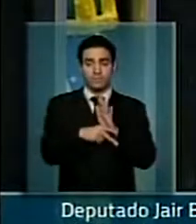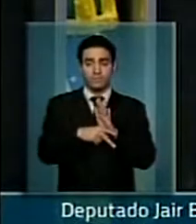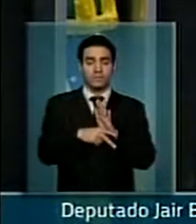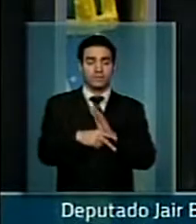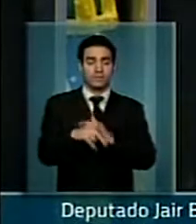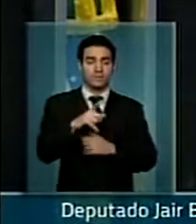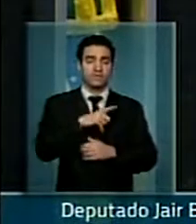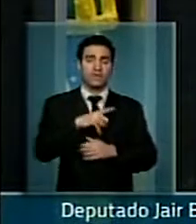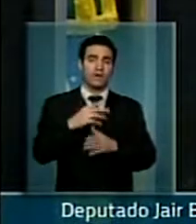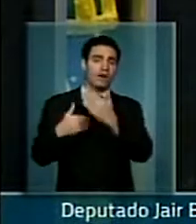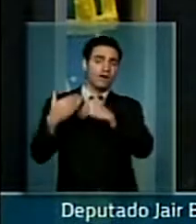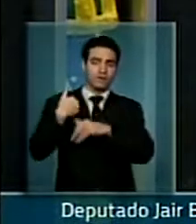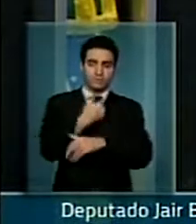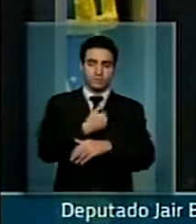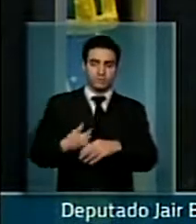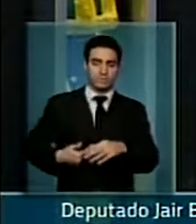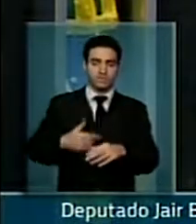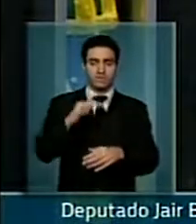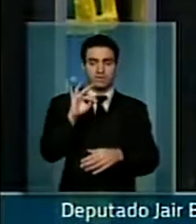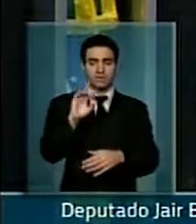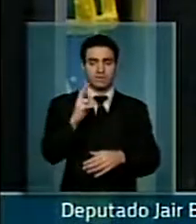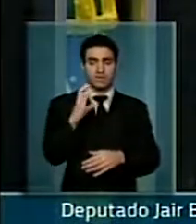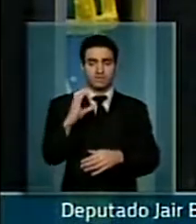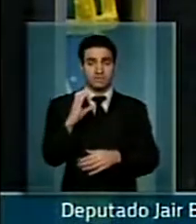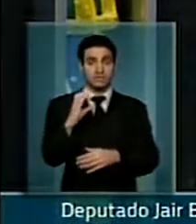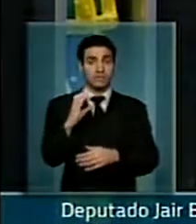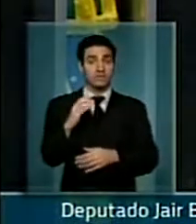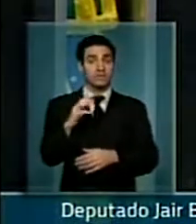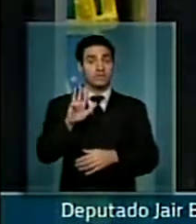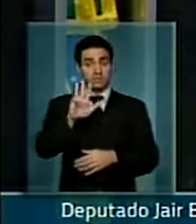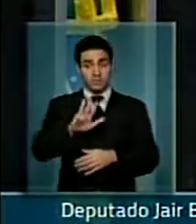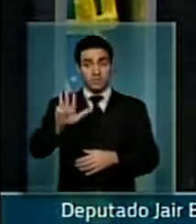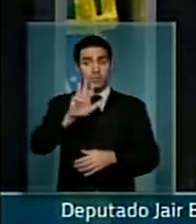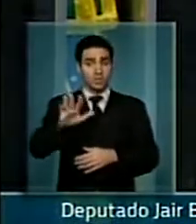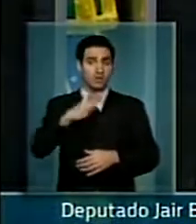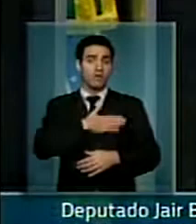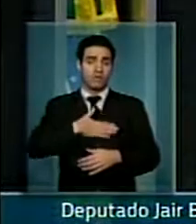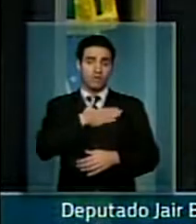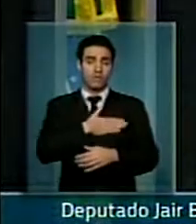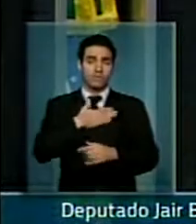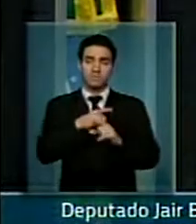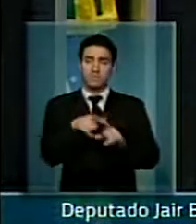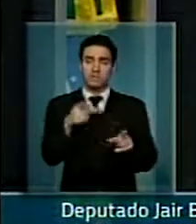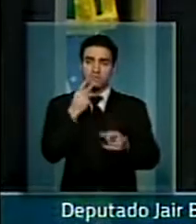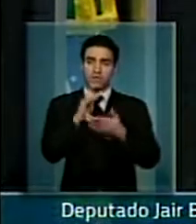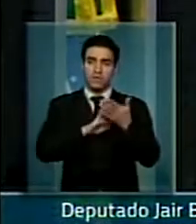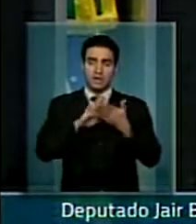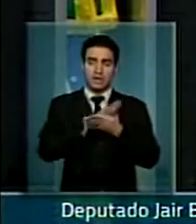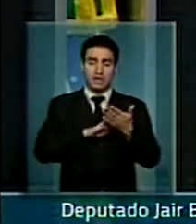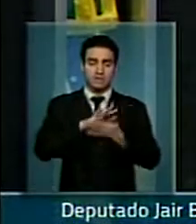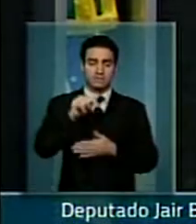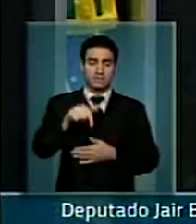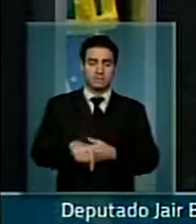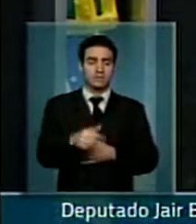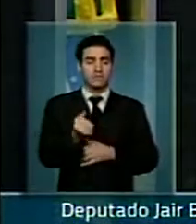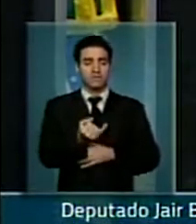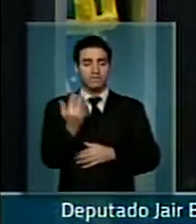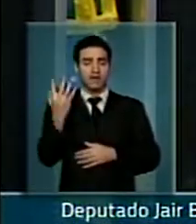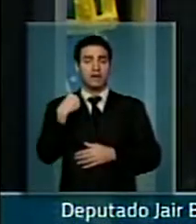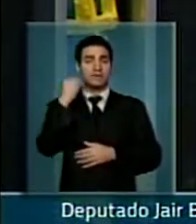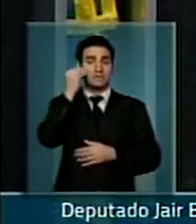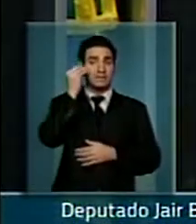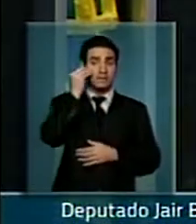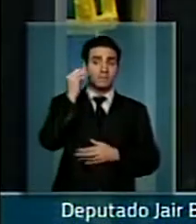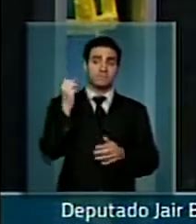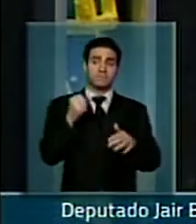do então governo Fernando Henrique Cardoso, que o Lula gostou dessa herança, não tocou nesse assunto nessa casa, por várias vezes tentamos colocá-la em